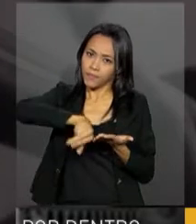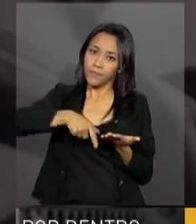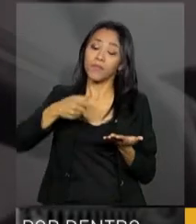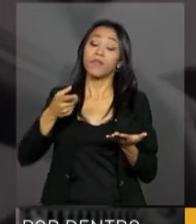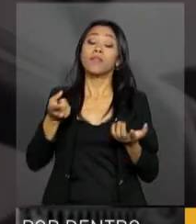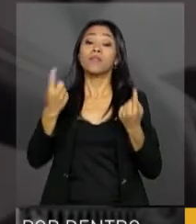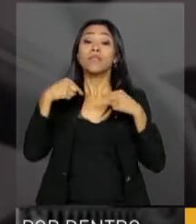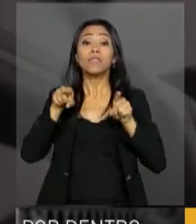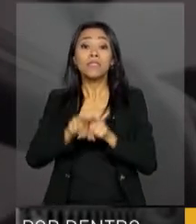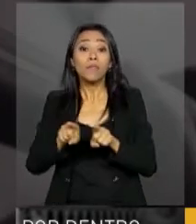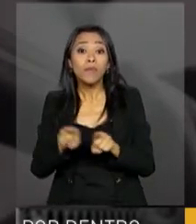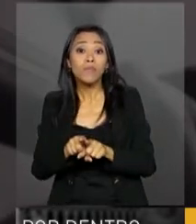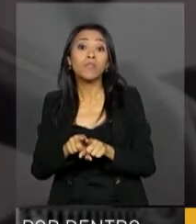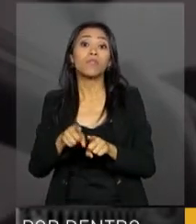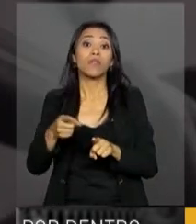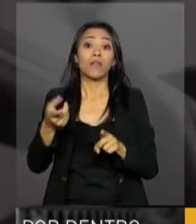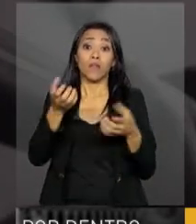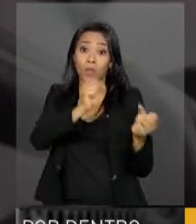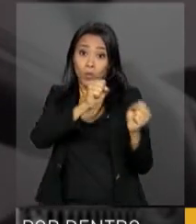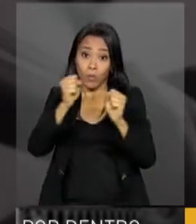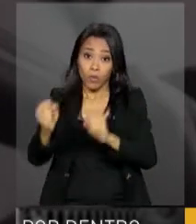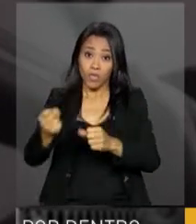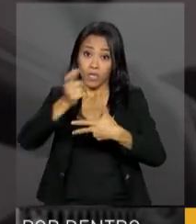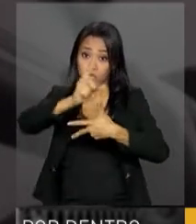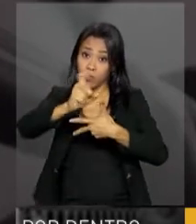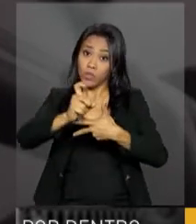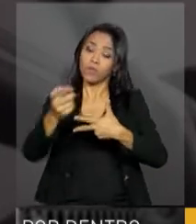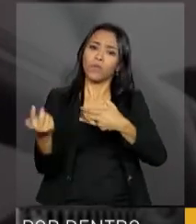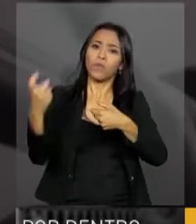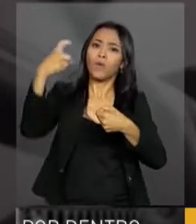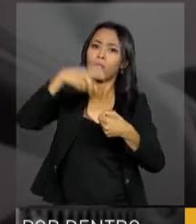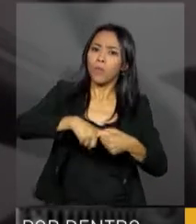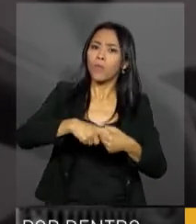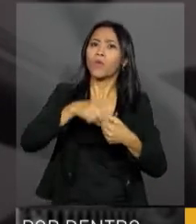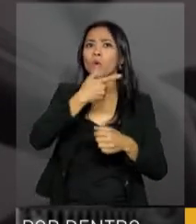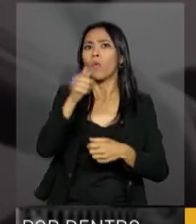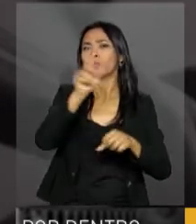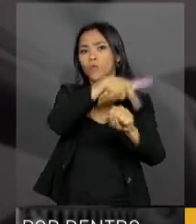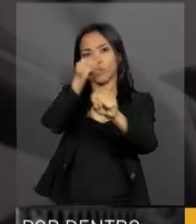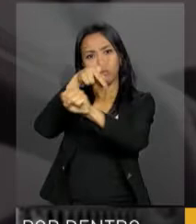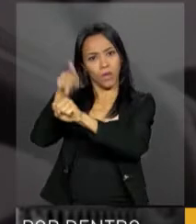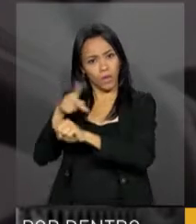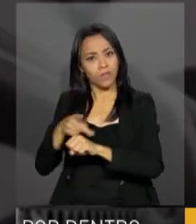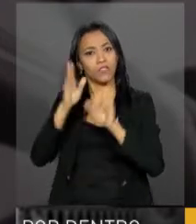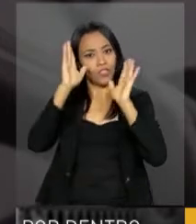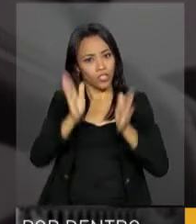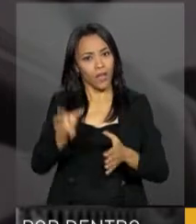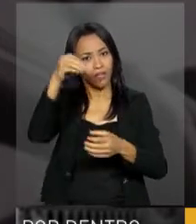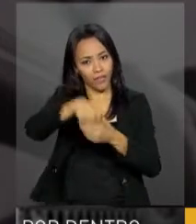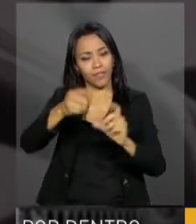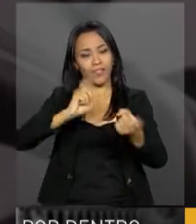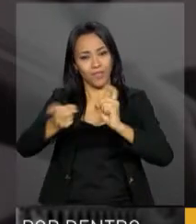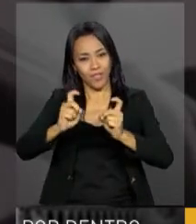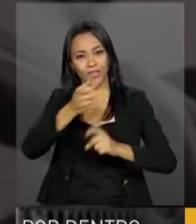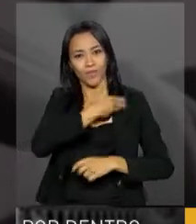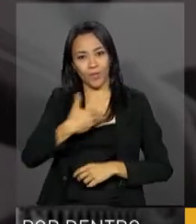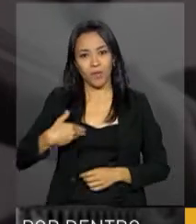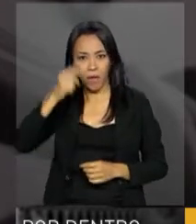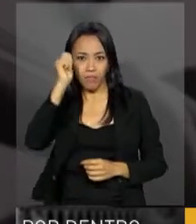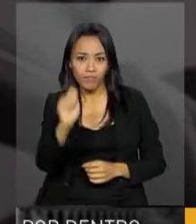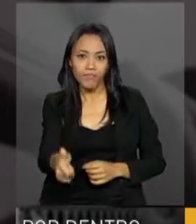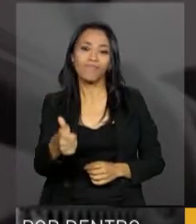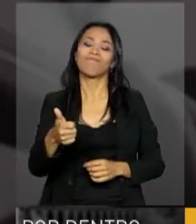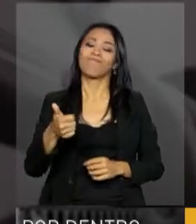do Poder Executivo em obter com os outros países uma cooperação já no âmbito administrativo para tornar mais rápido,